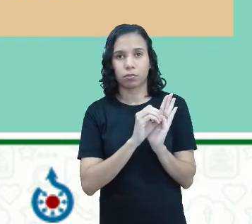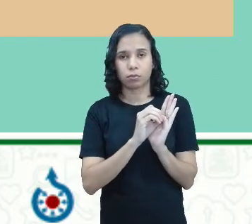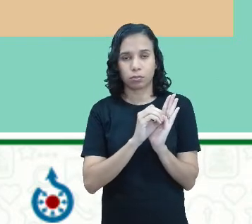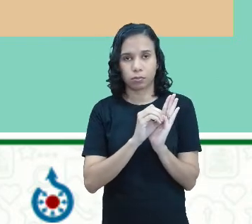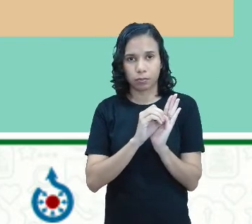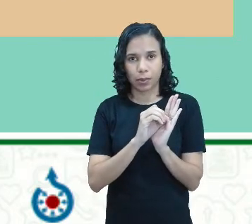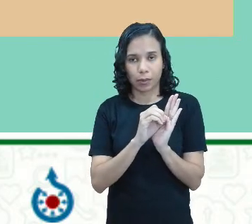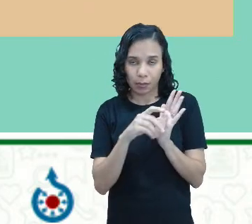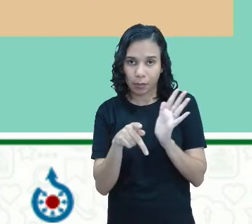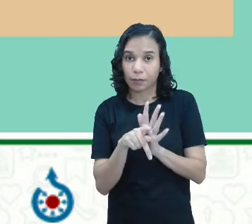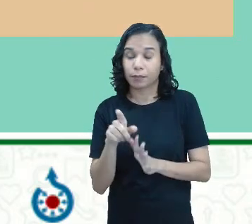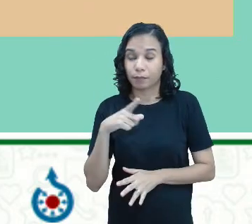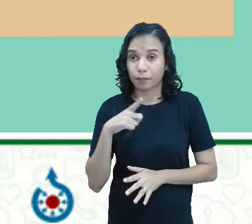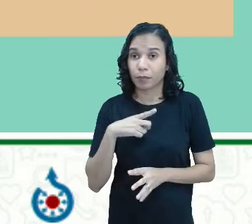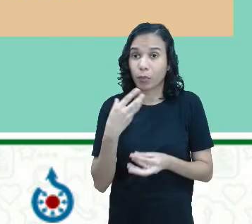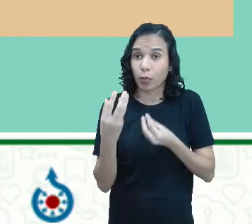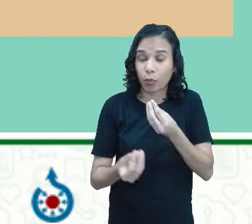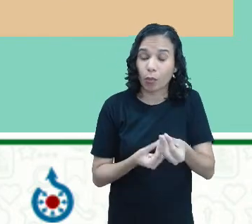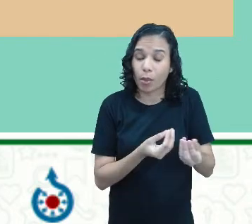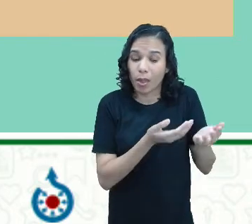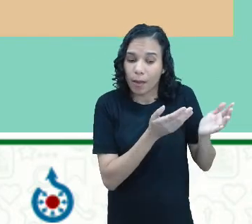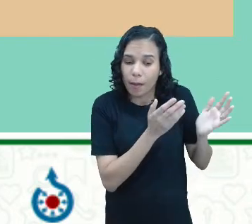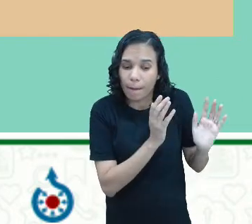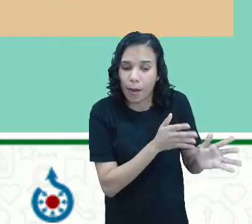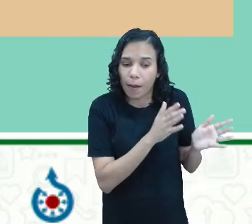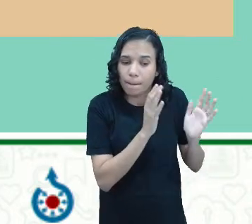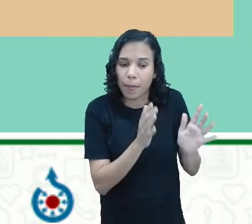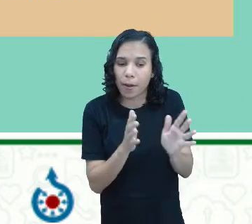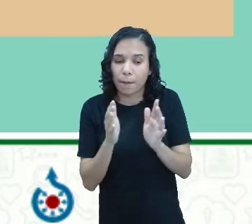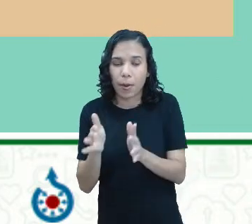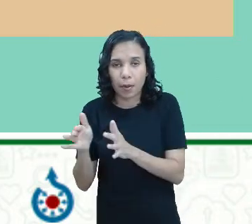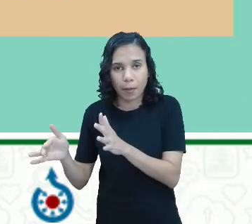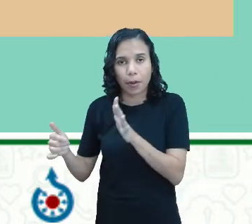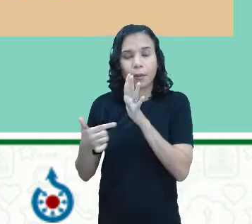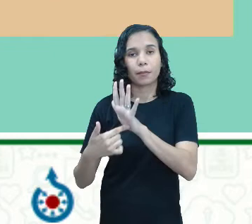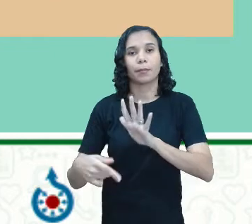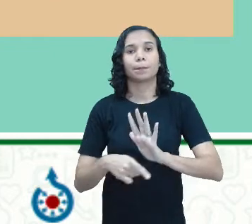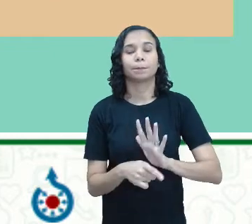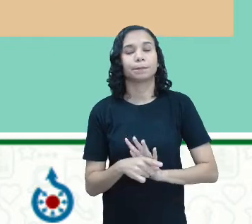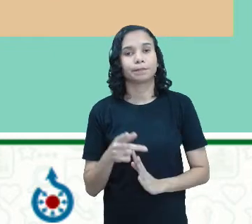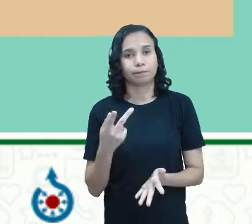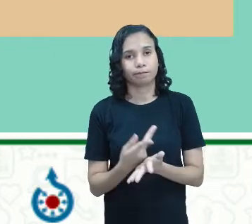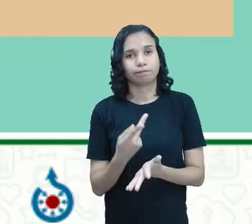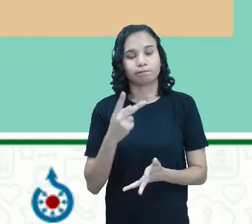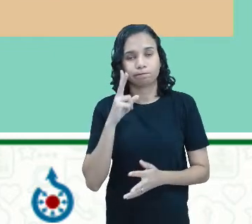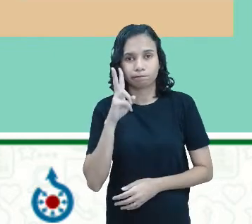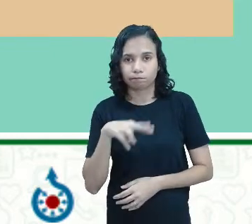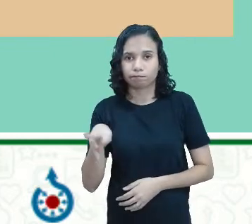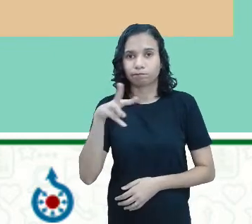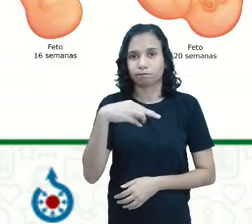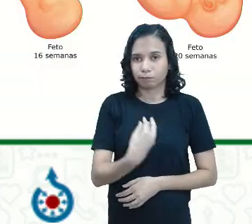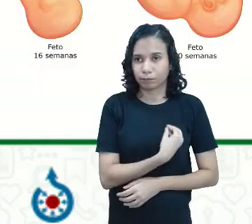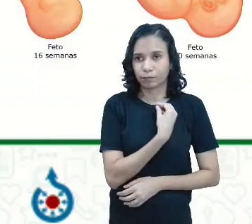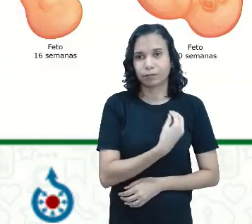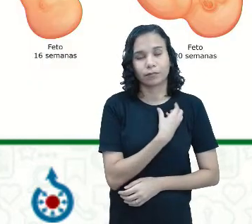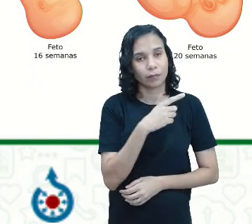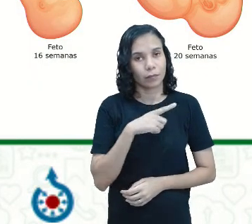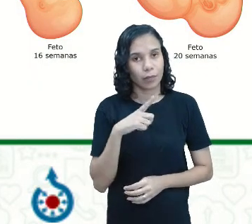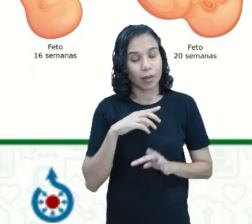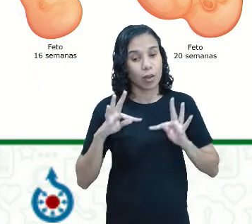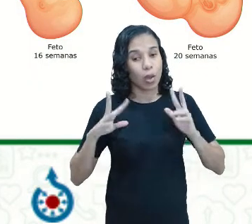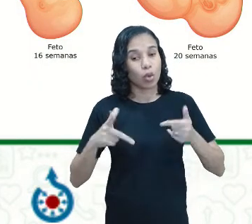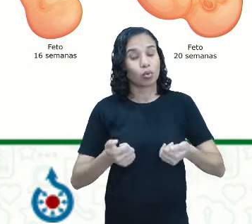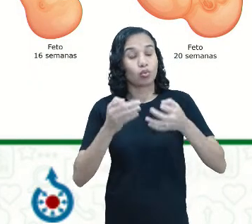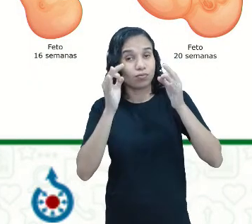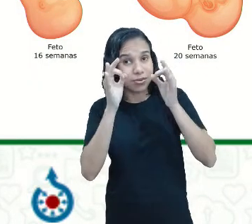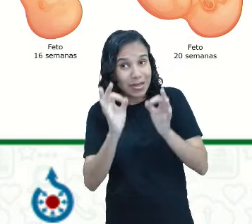implantado lá. Então, todas essas etapas aí já vai acontecendo a vida. Se tudo der certo, não